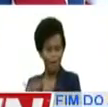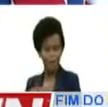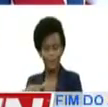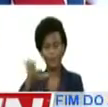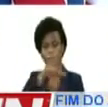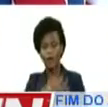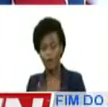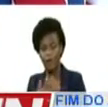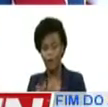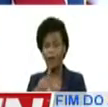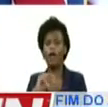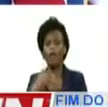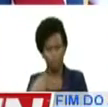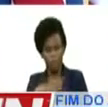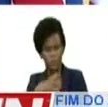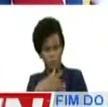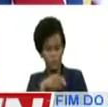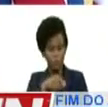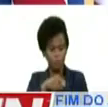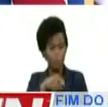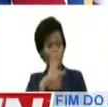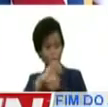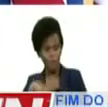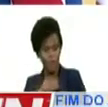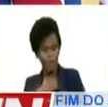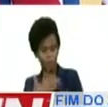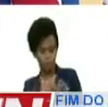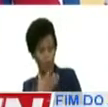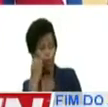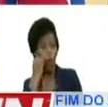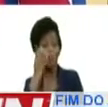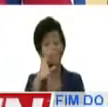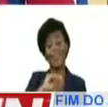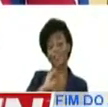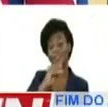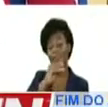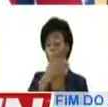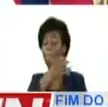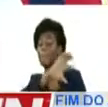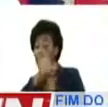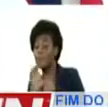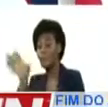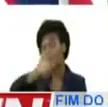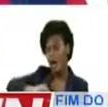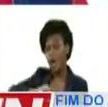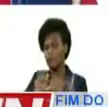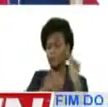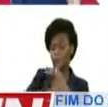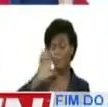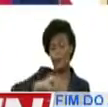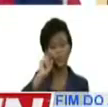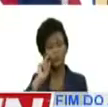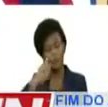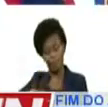mais prestigiadas revistas da área considerou Cabo Verde como um dos 10